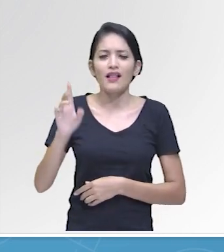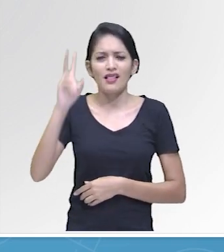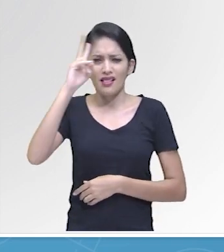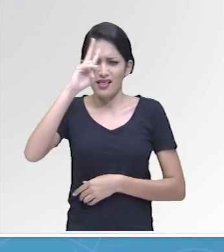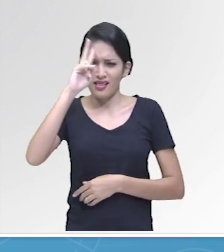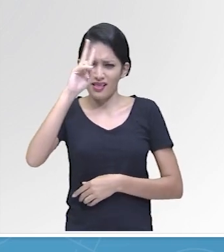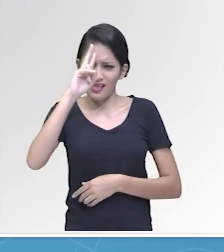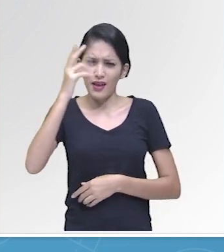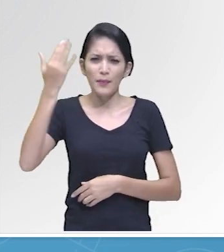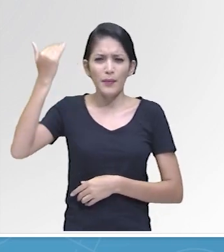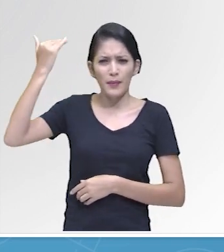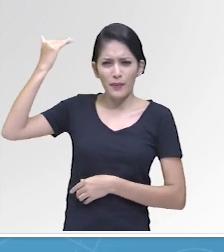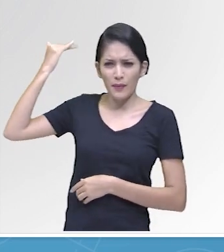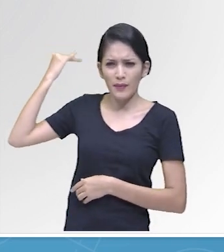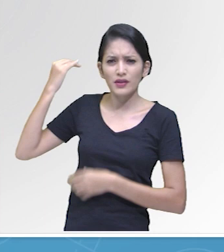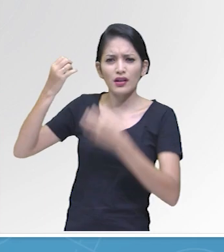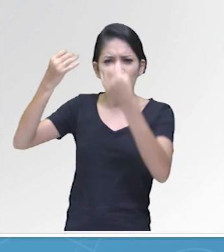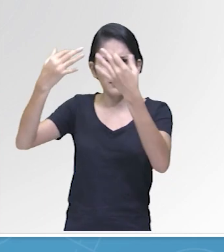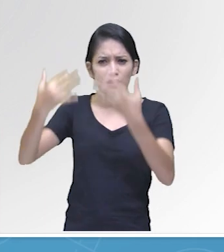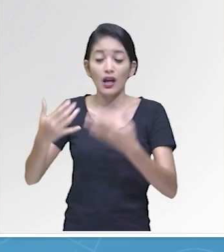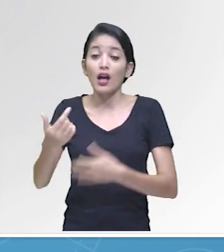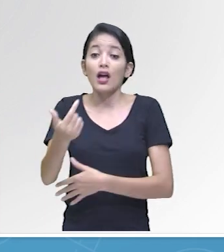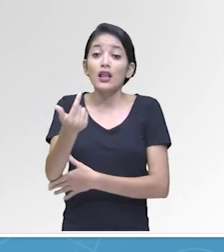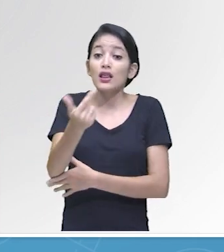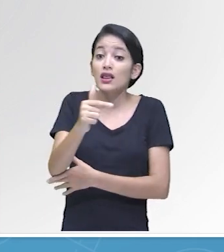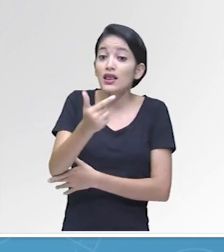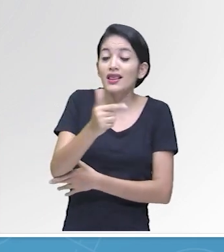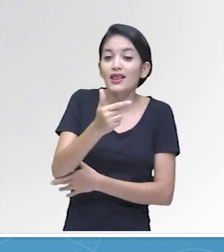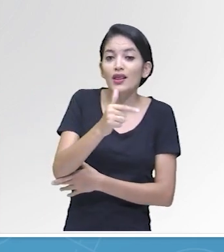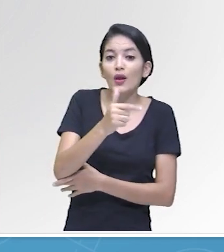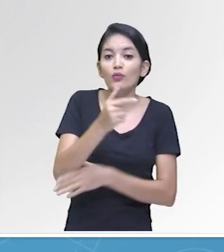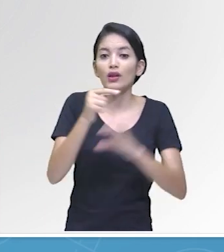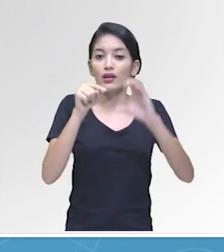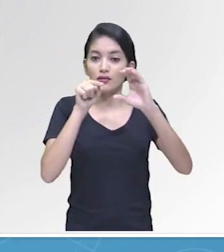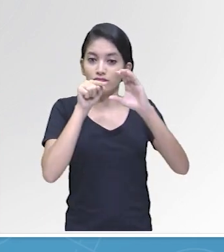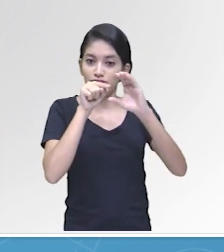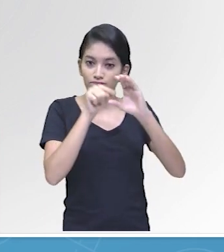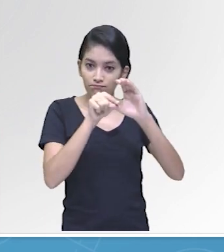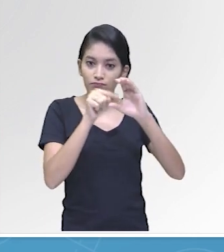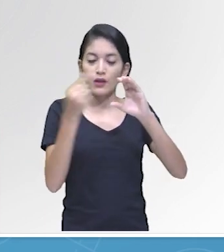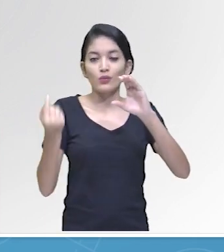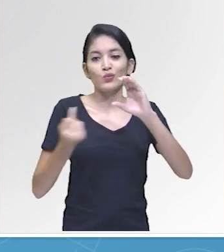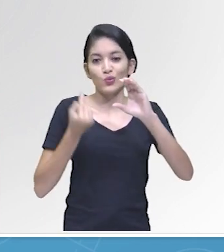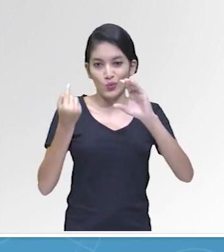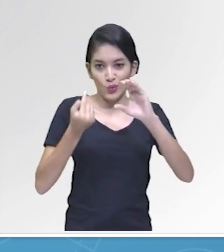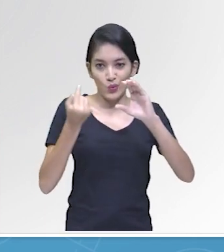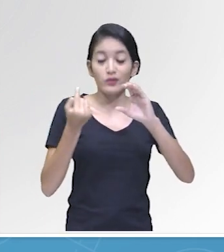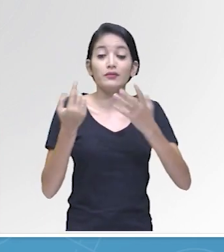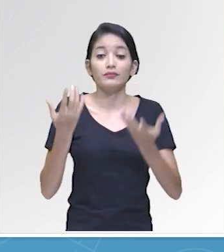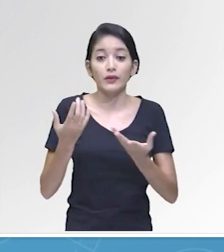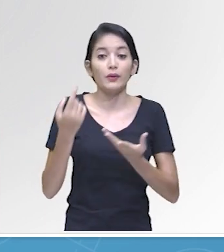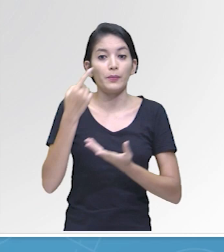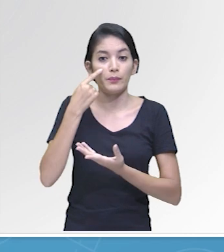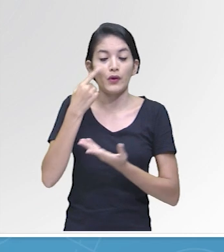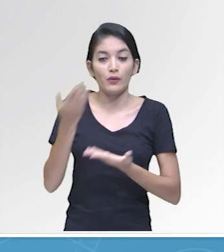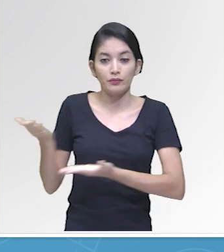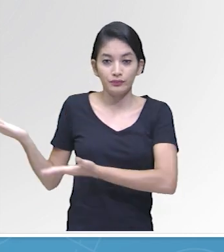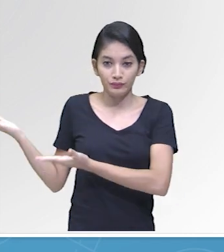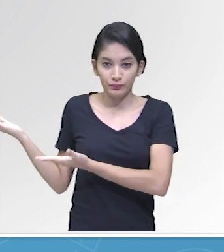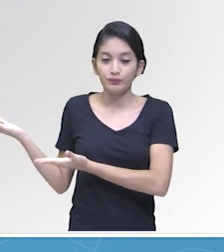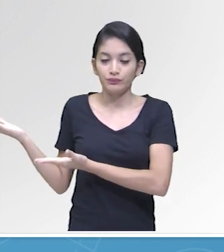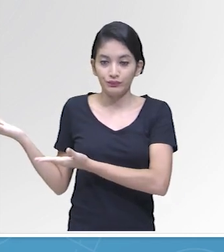células procariontes são as células que não possuem o núcleo individualizado. Então, observem aí nessa